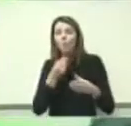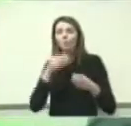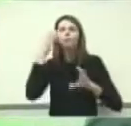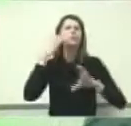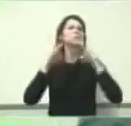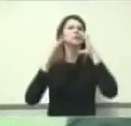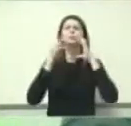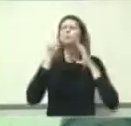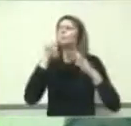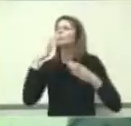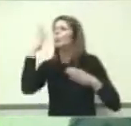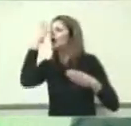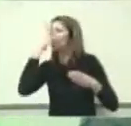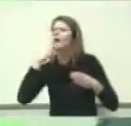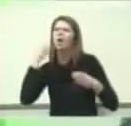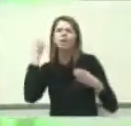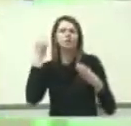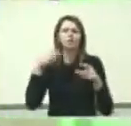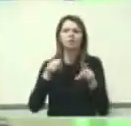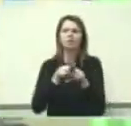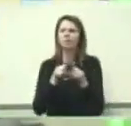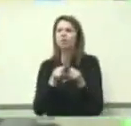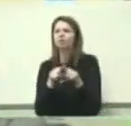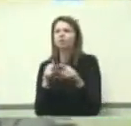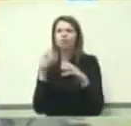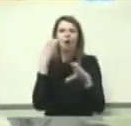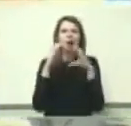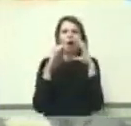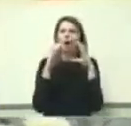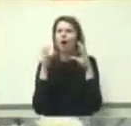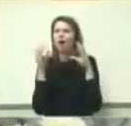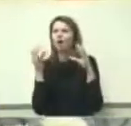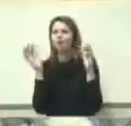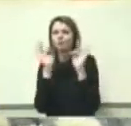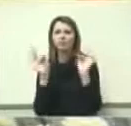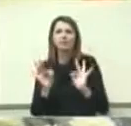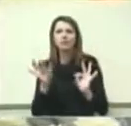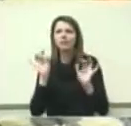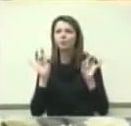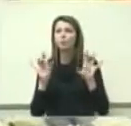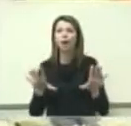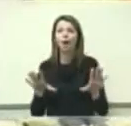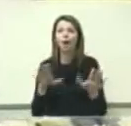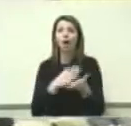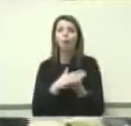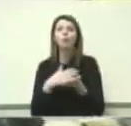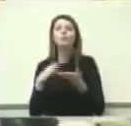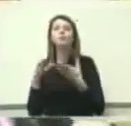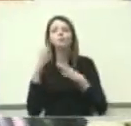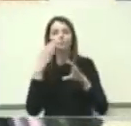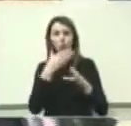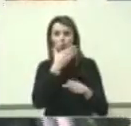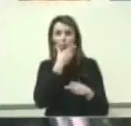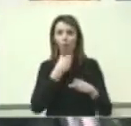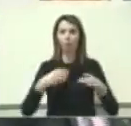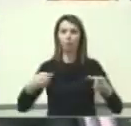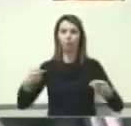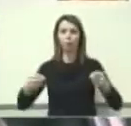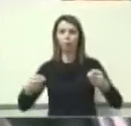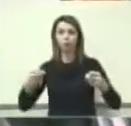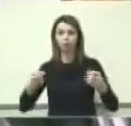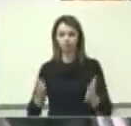evangélicas em inglês e em hebraico e ele começou a cantar os seus hinos